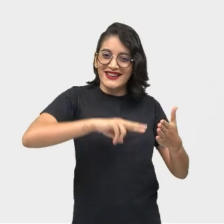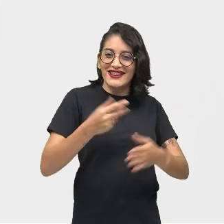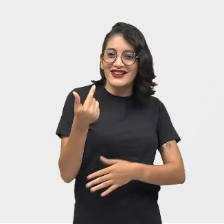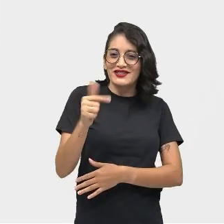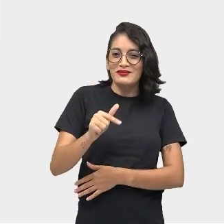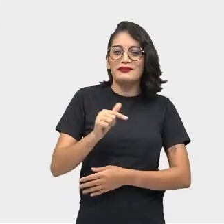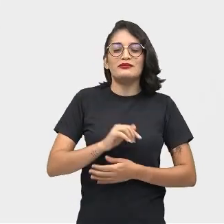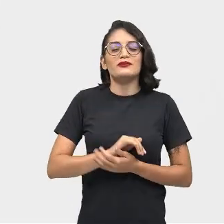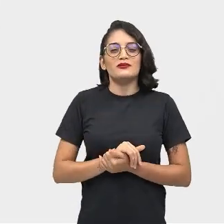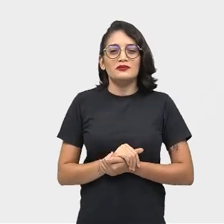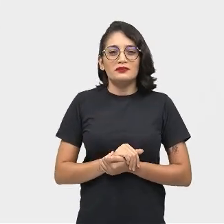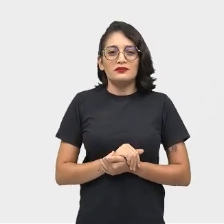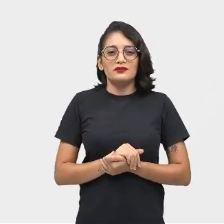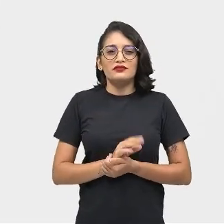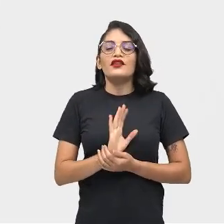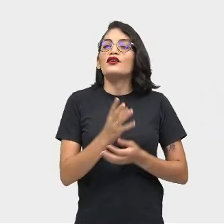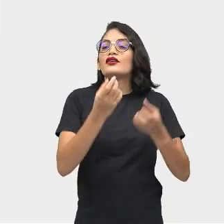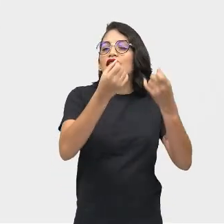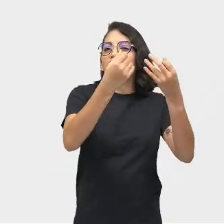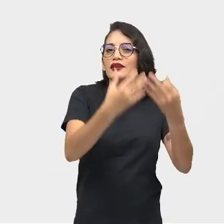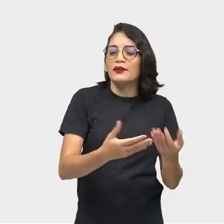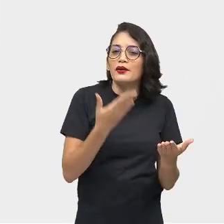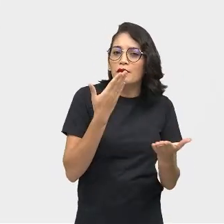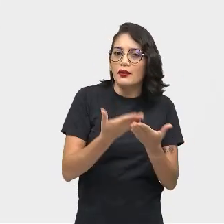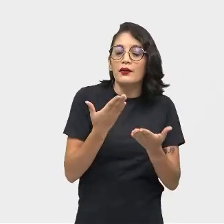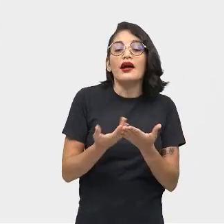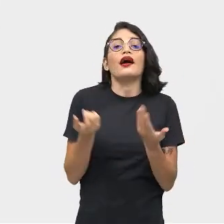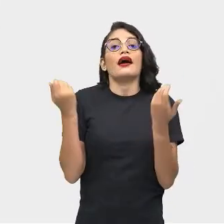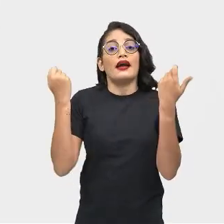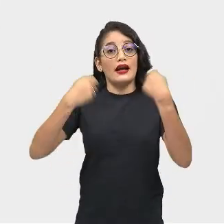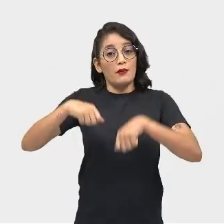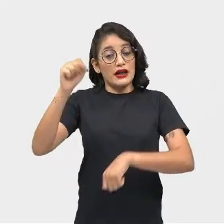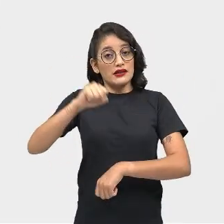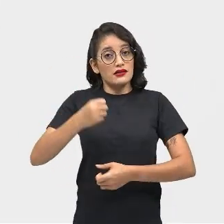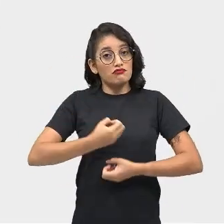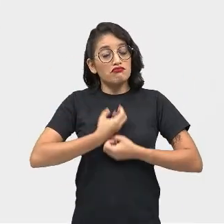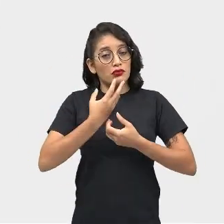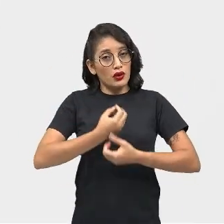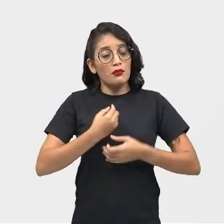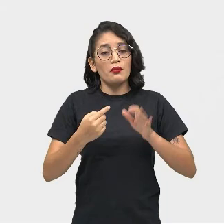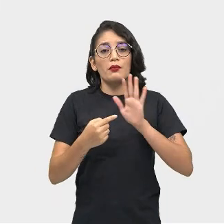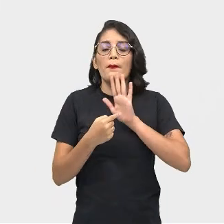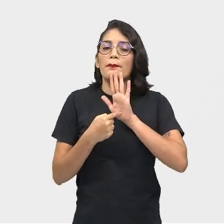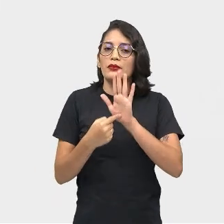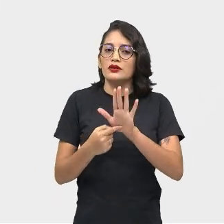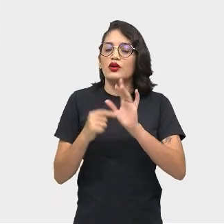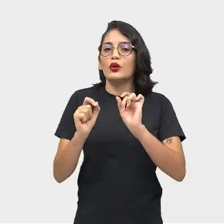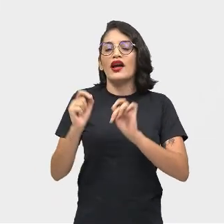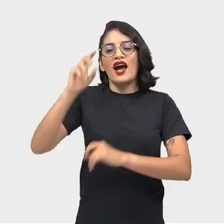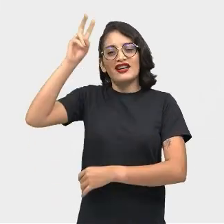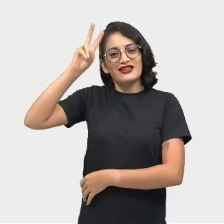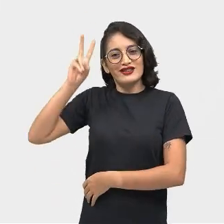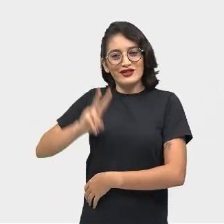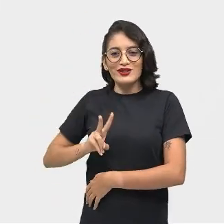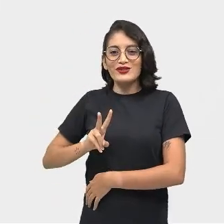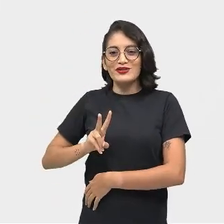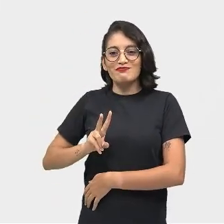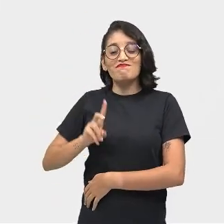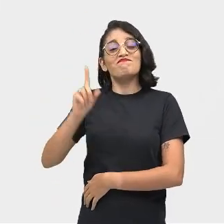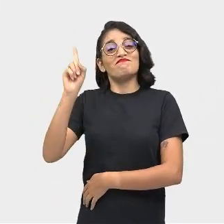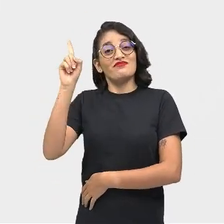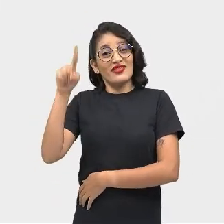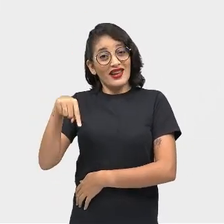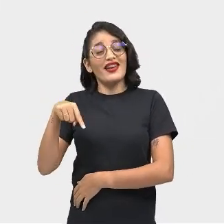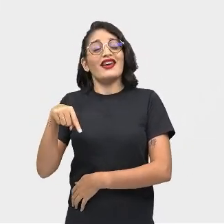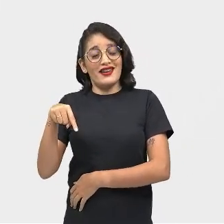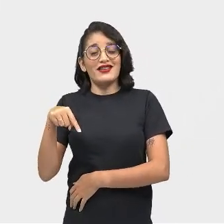momento? Olha, falei durante a aula de que é possível o poema apresentar também uma história. E é exatamente o que